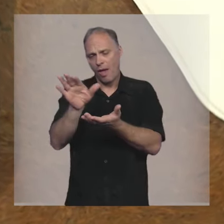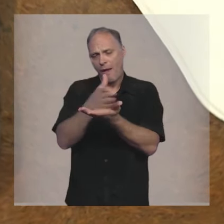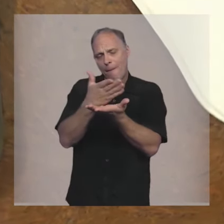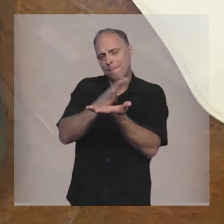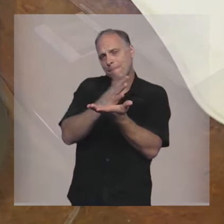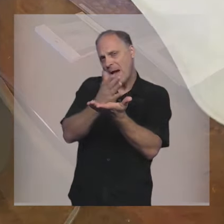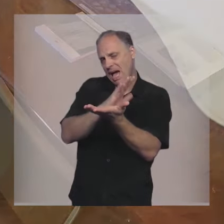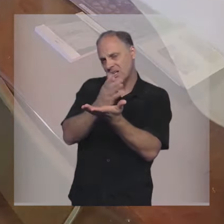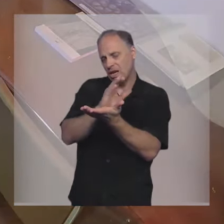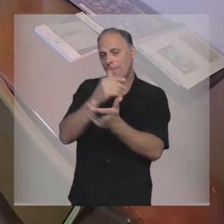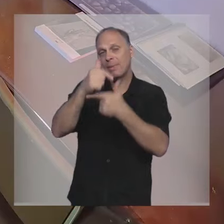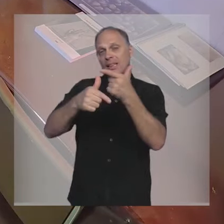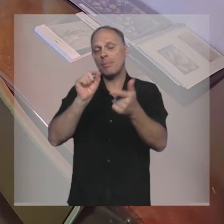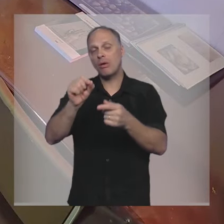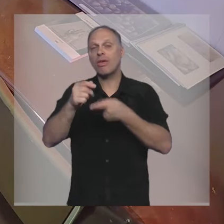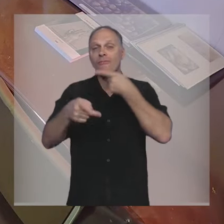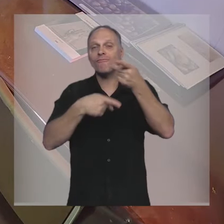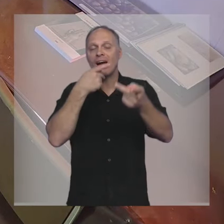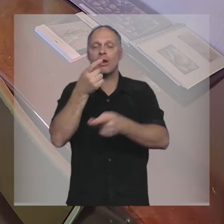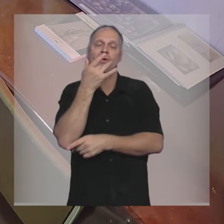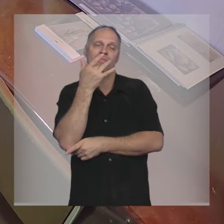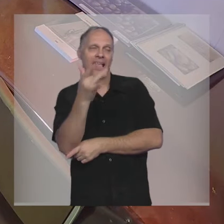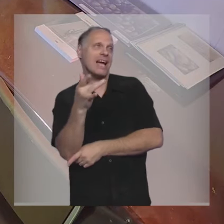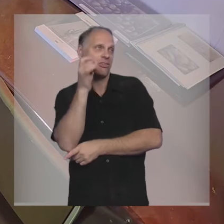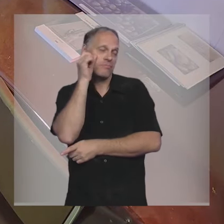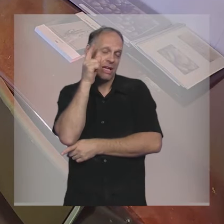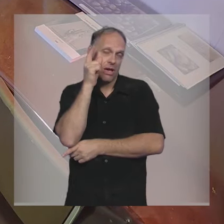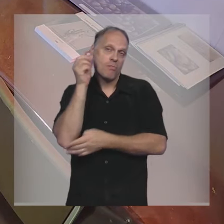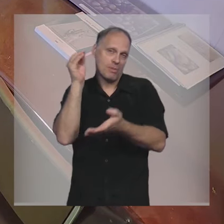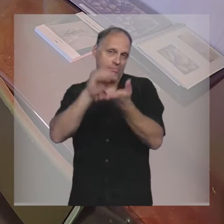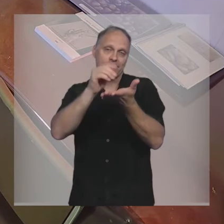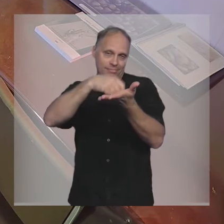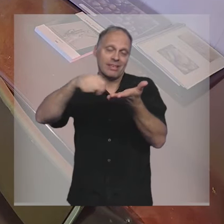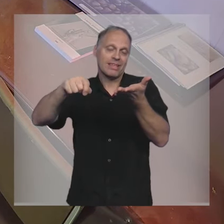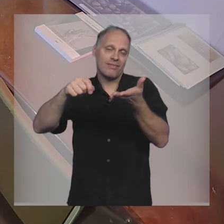trabalhar o que tinha falado durante uma tarde ou uma manhã.